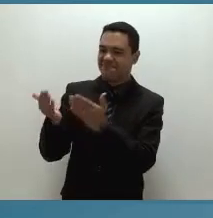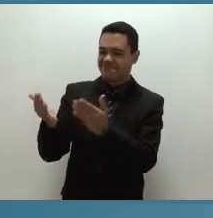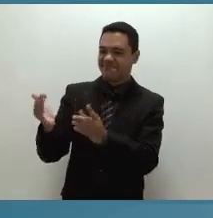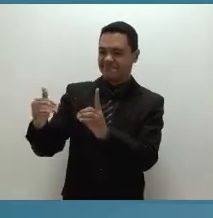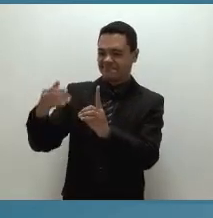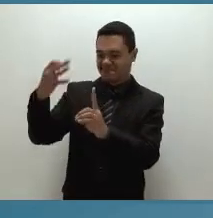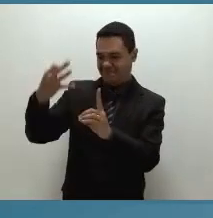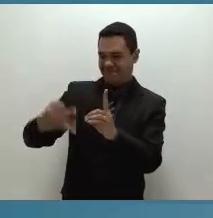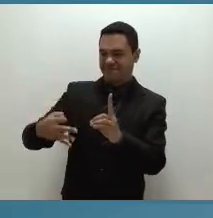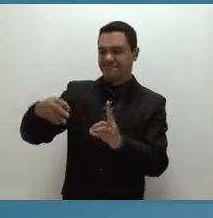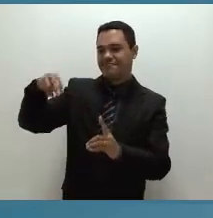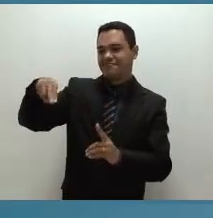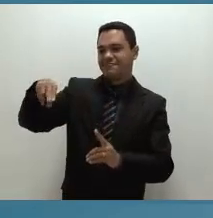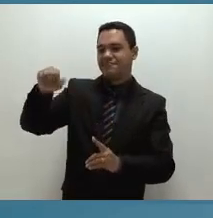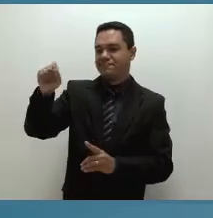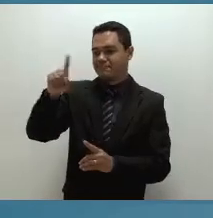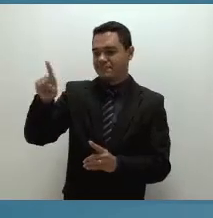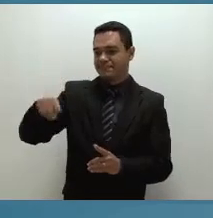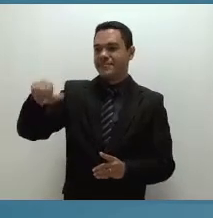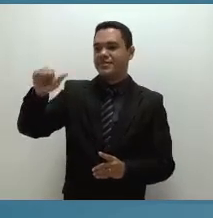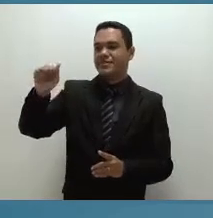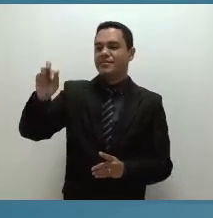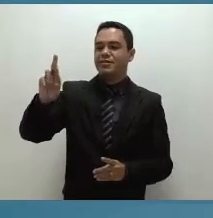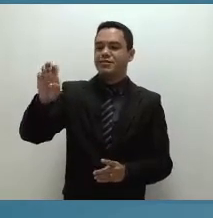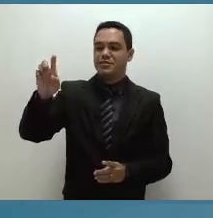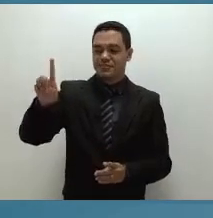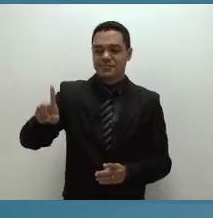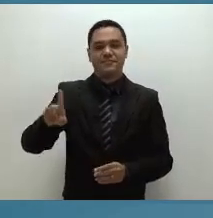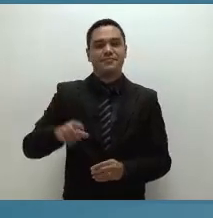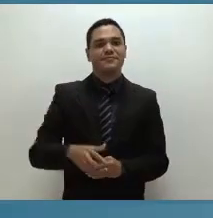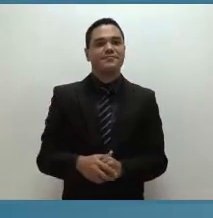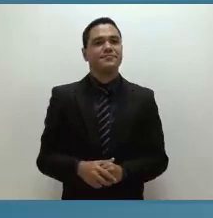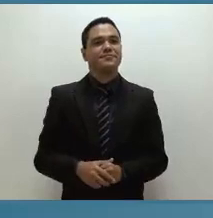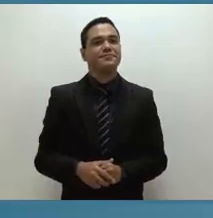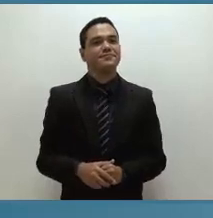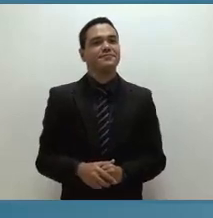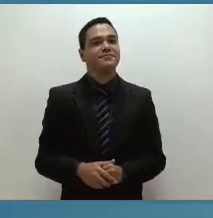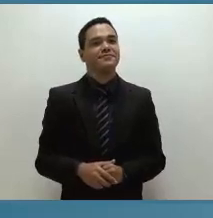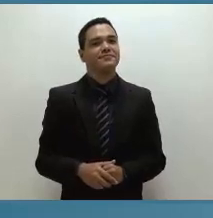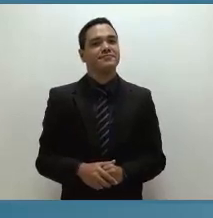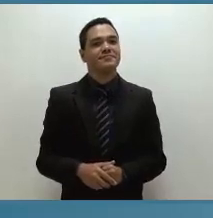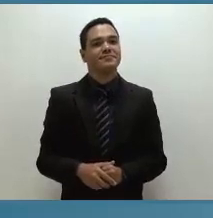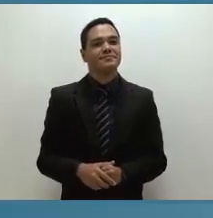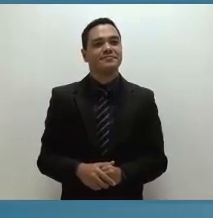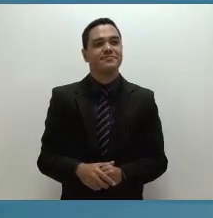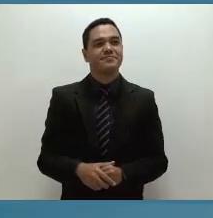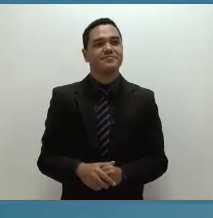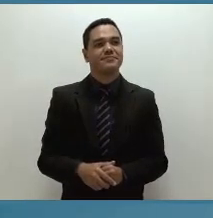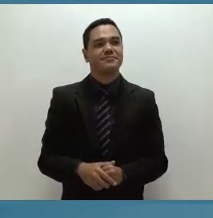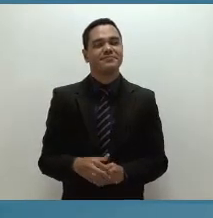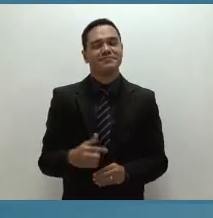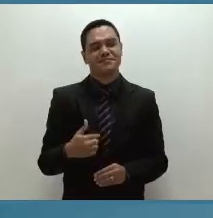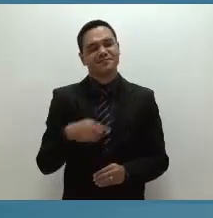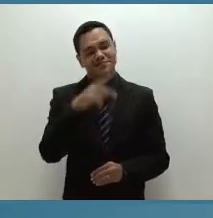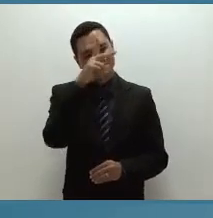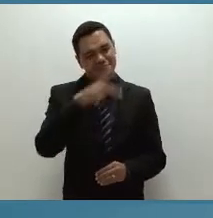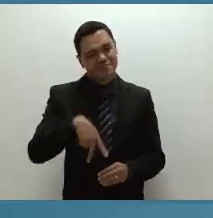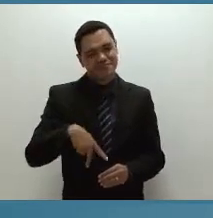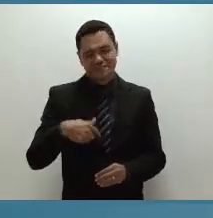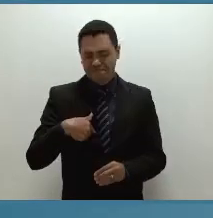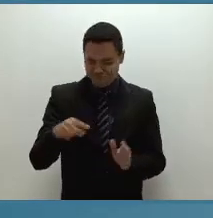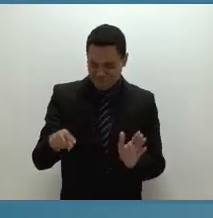Desembargadora Margui Gaspar Bittencourt. Presidente, meu total apoio e carinho à desembargadora